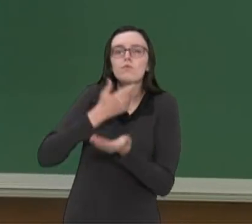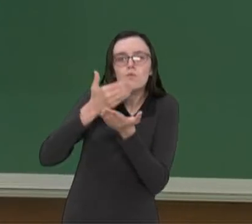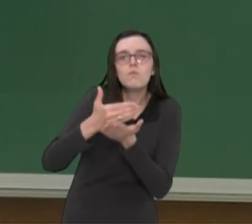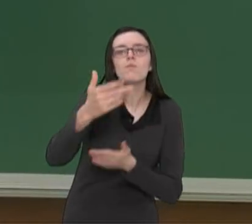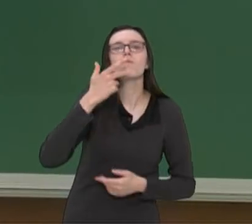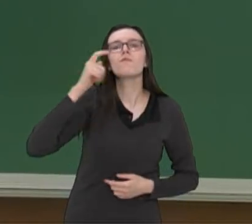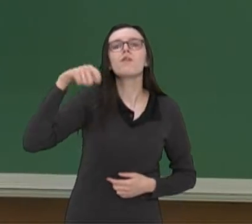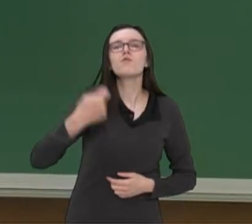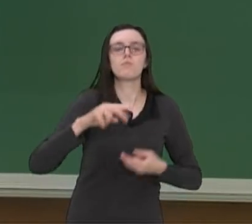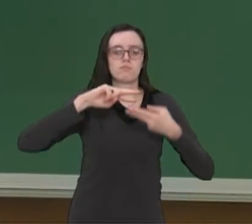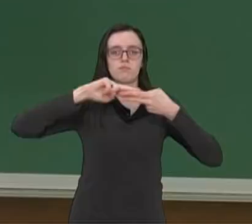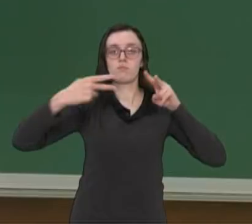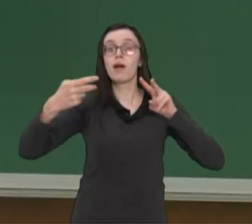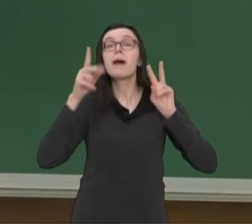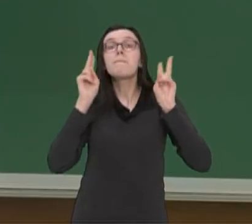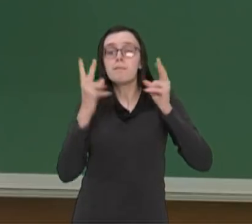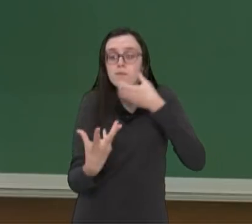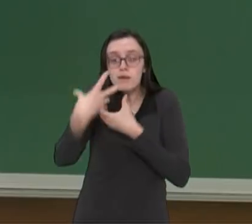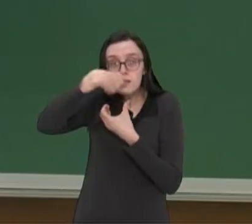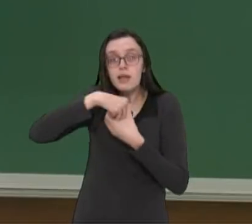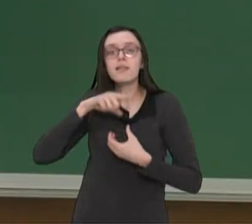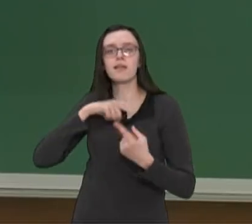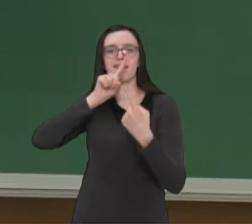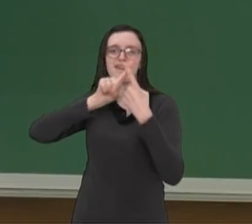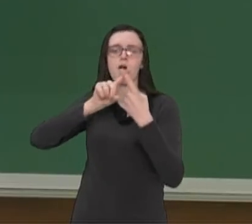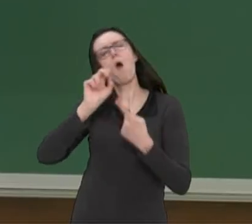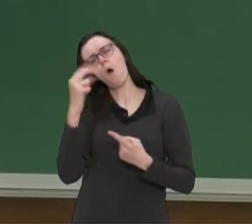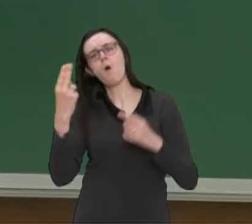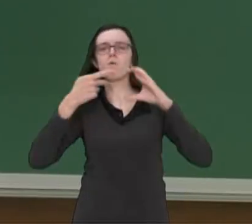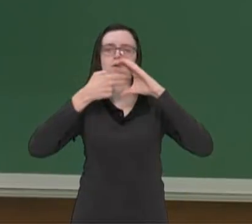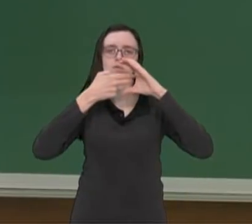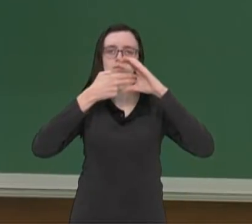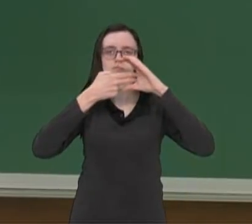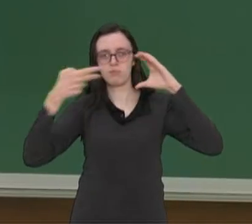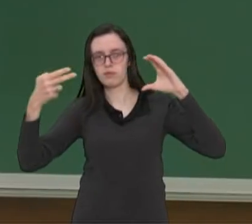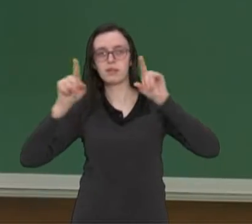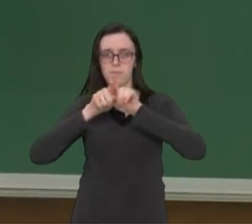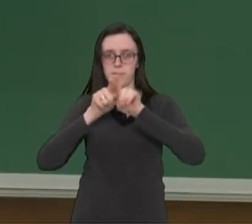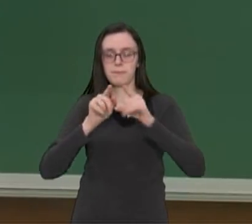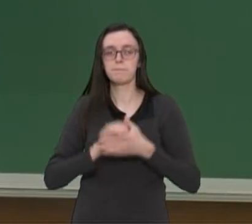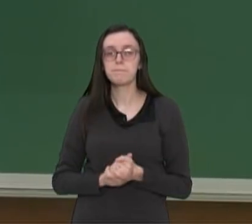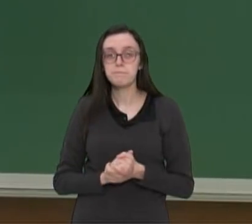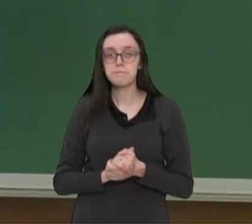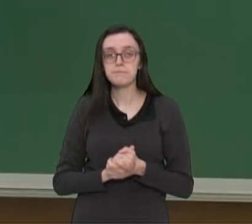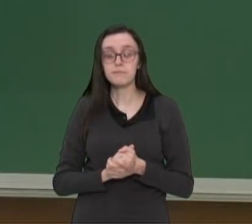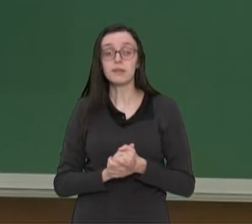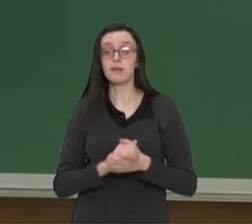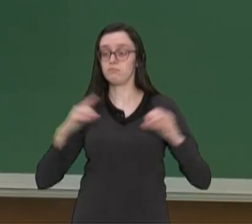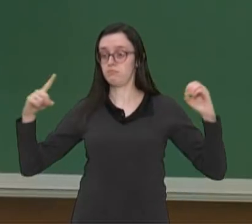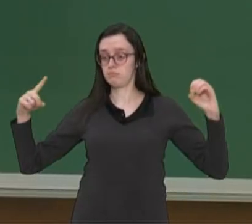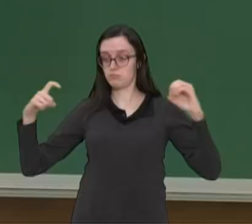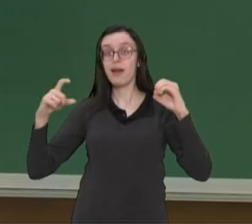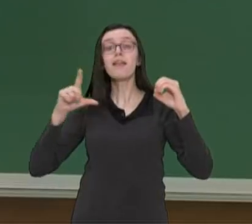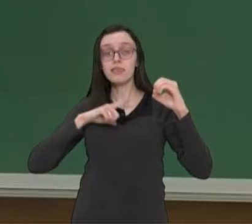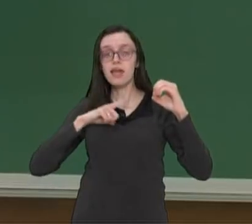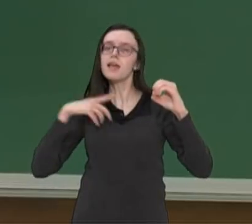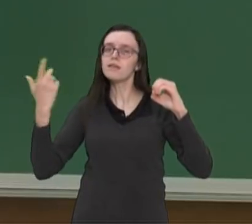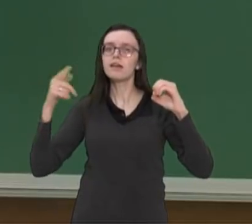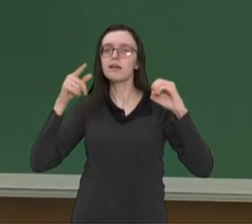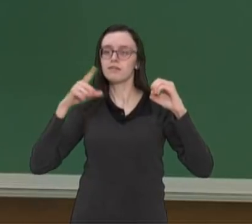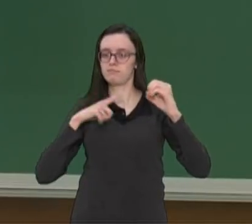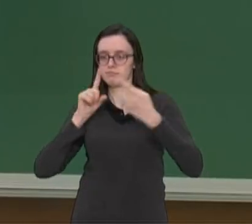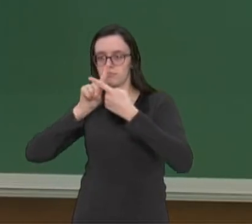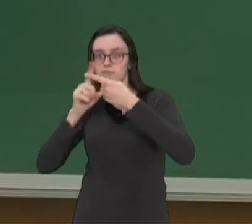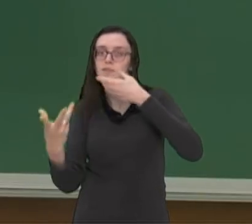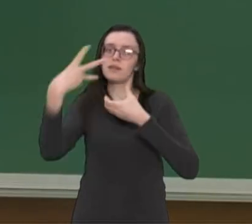estão ligados, que estão no mesmo cromossomo. Então, quando forma gametas, eles tendem a ir junto para o gameta, certo? A não ser quando